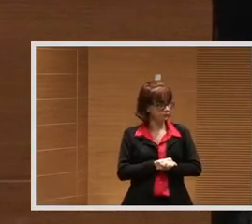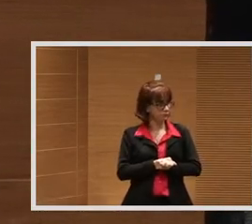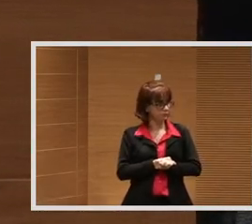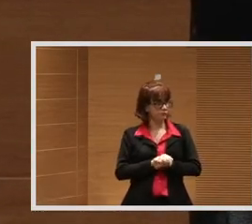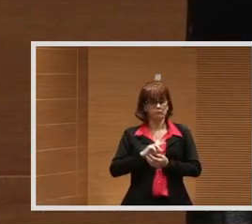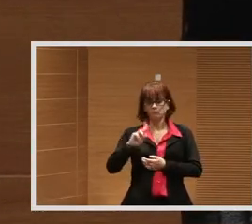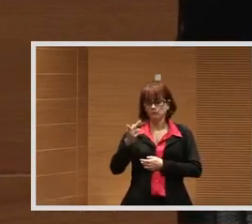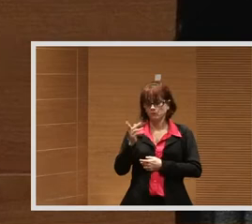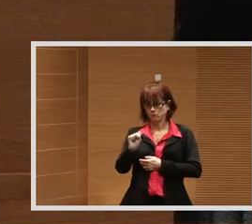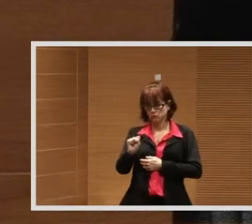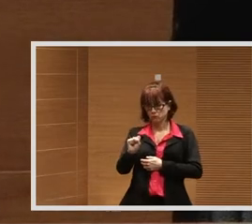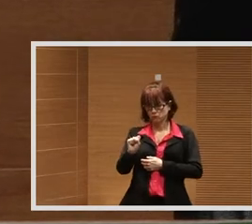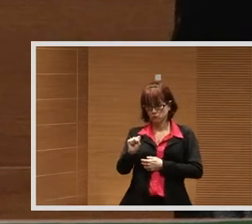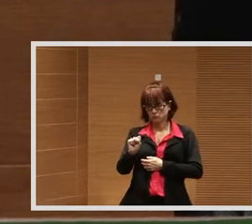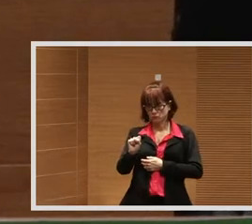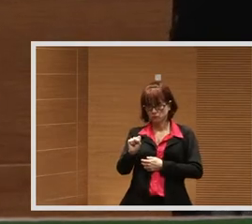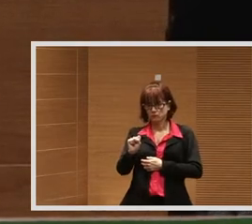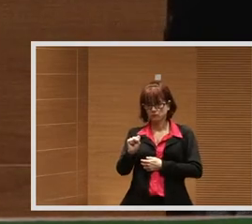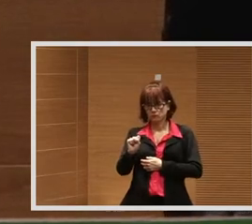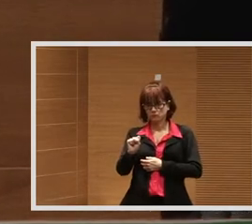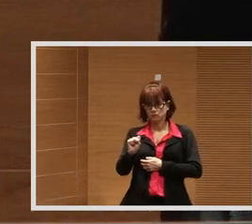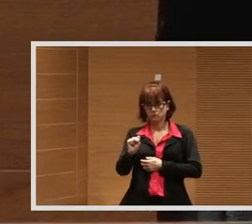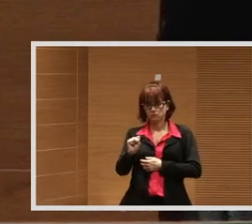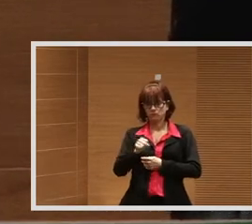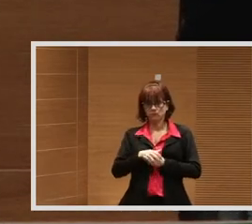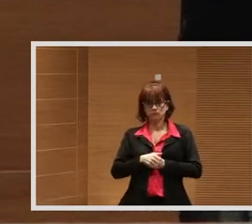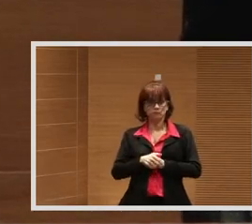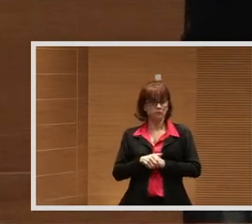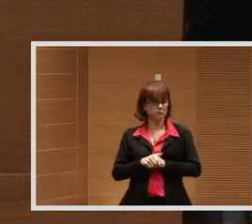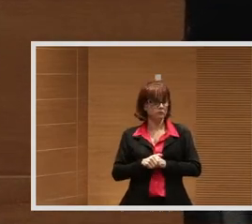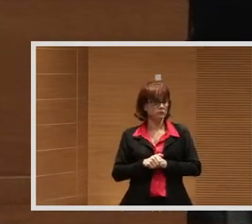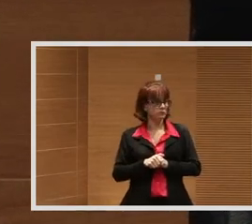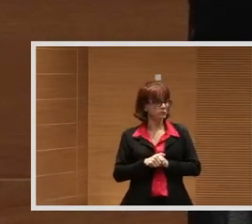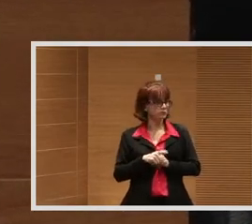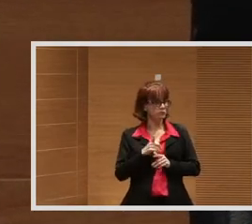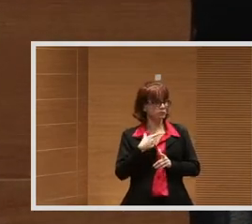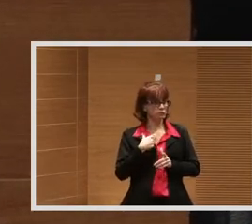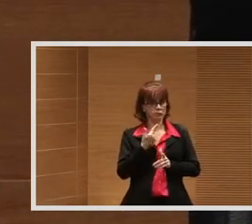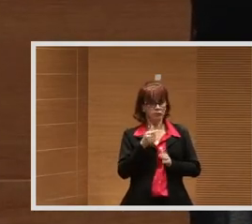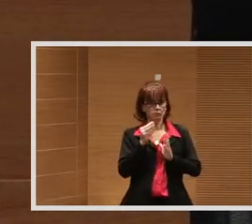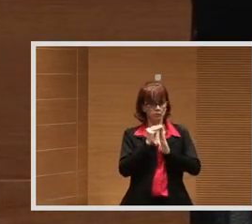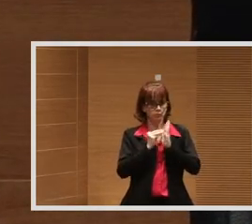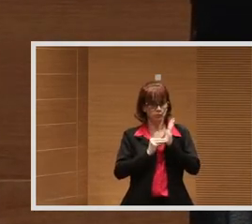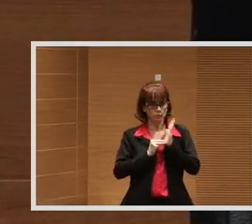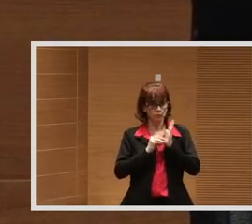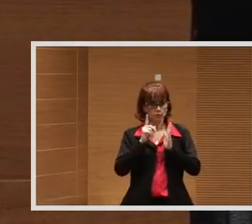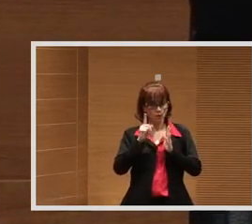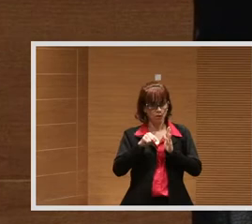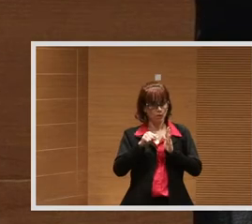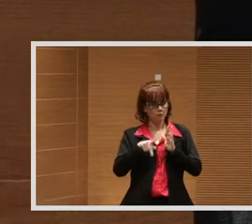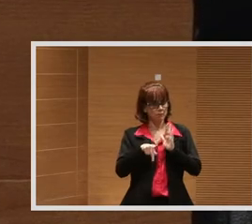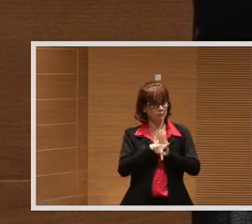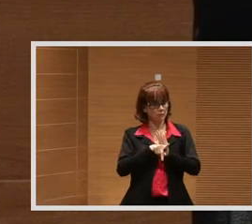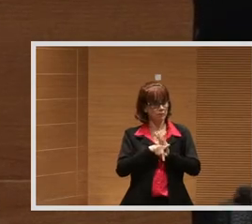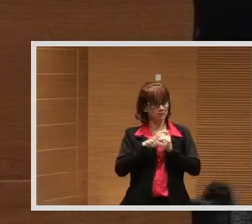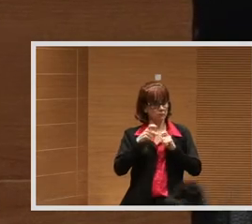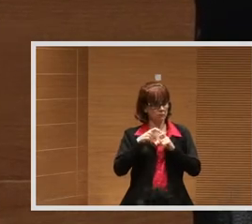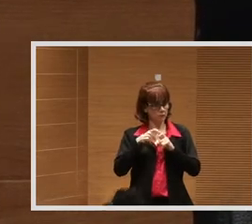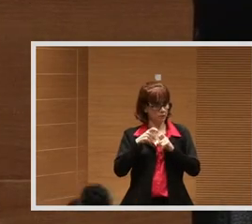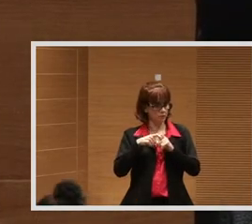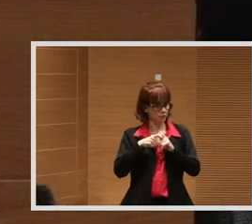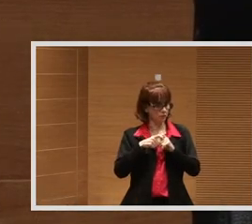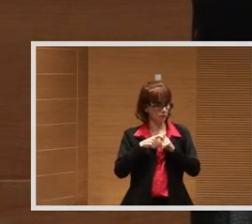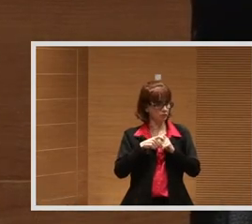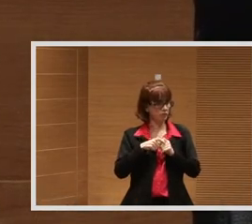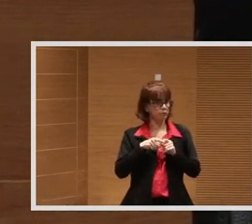homossexualismo não está no CID, né? Que é um instrumento médico, construído por médicos. Nem está